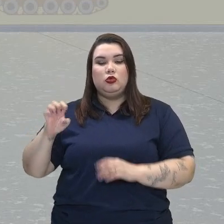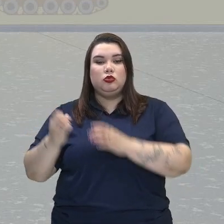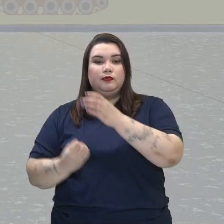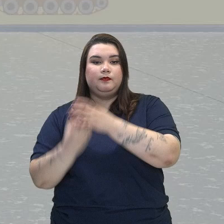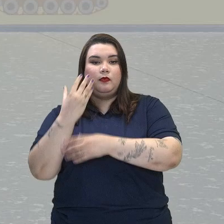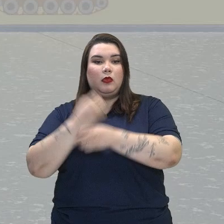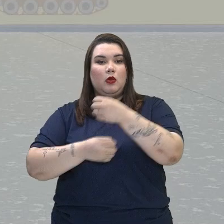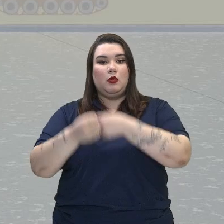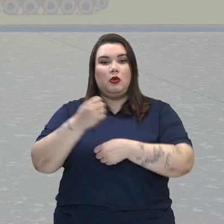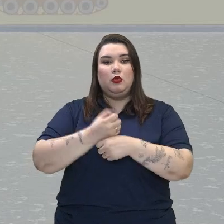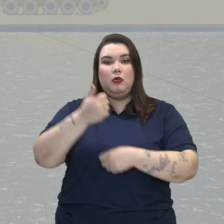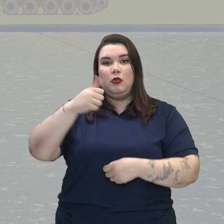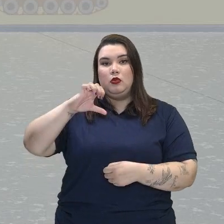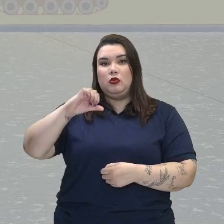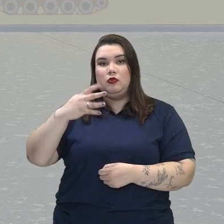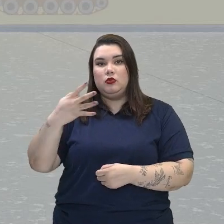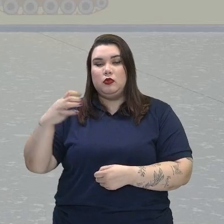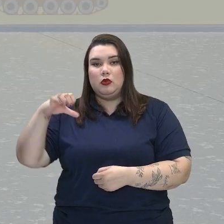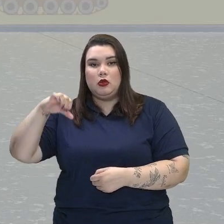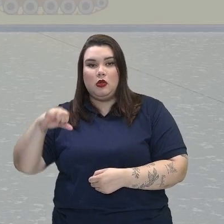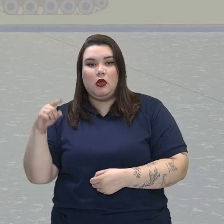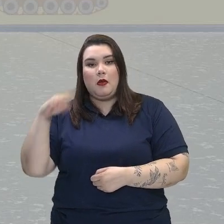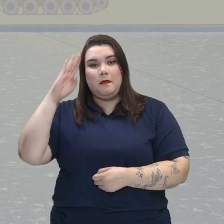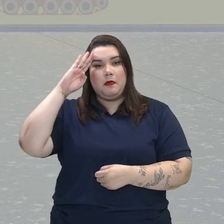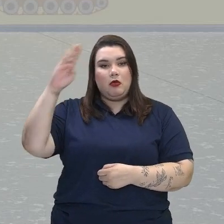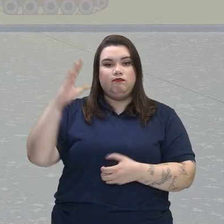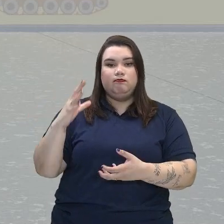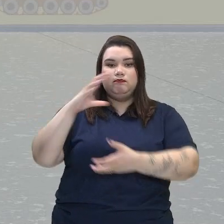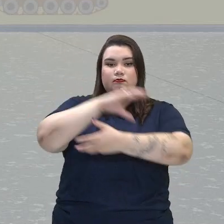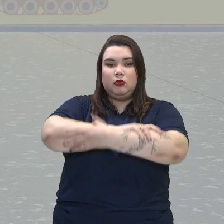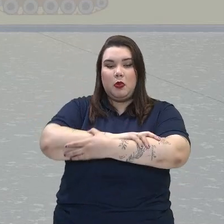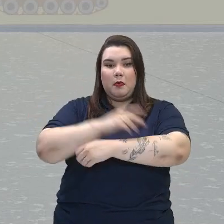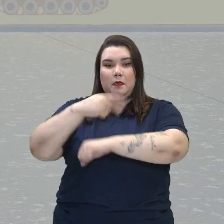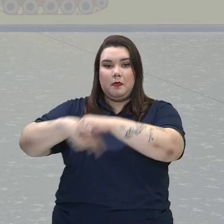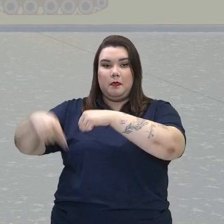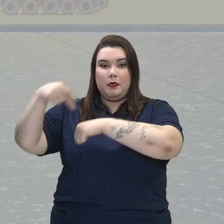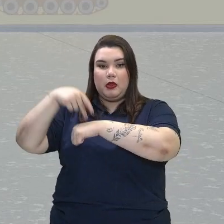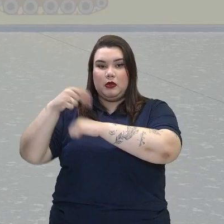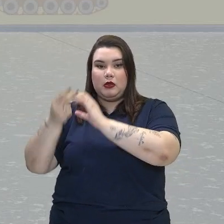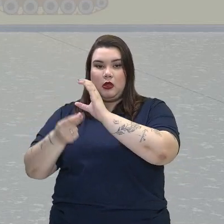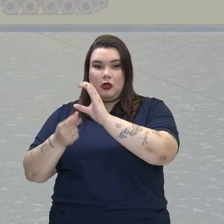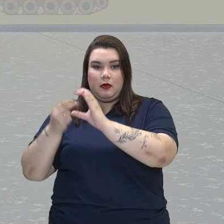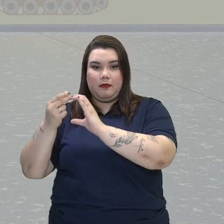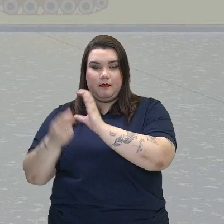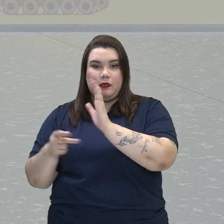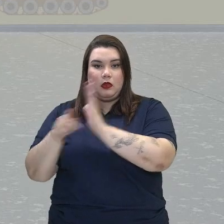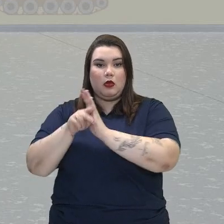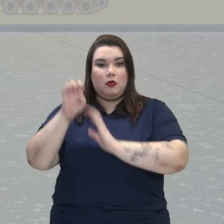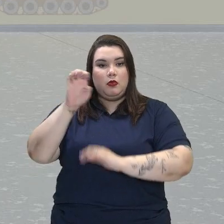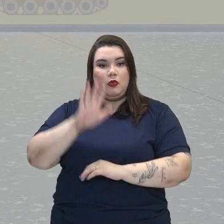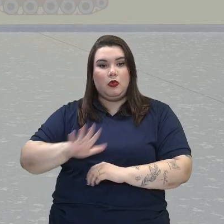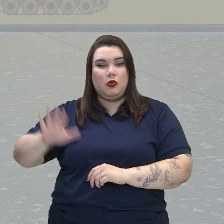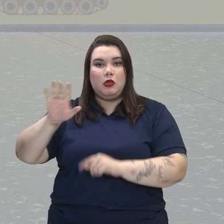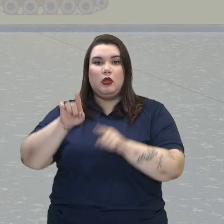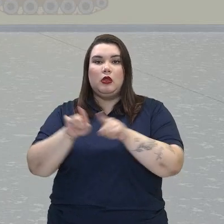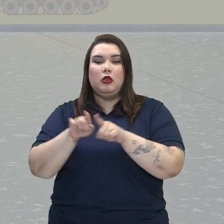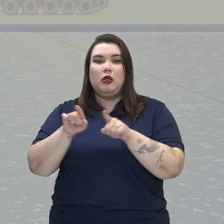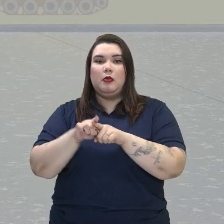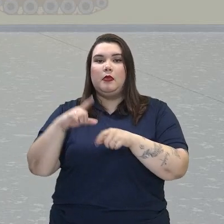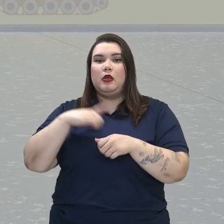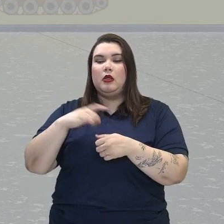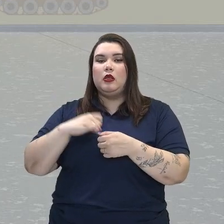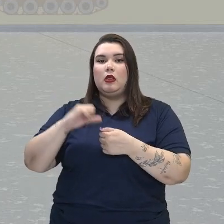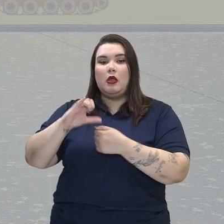numa aliança militar que reunia países capitalistas da Europa Ocidental, da América do Norte e